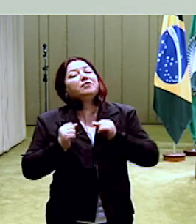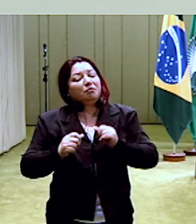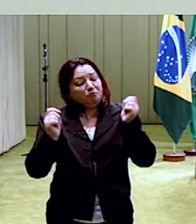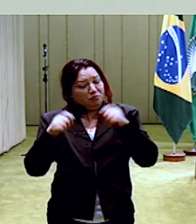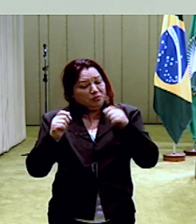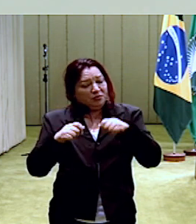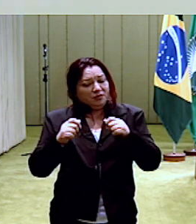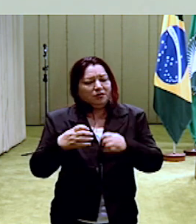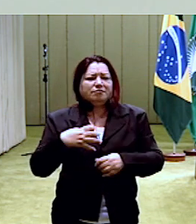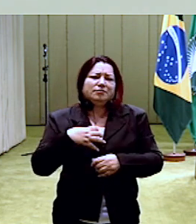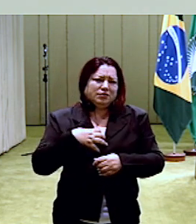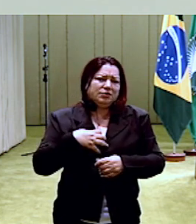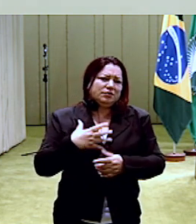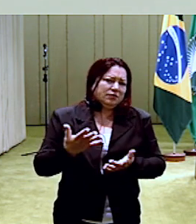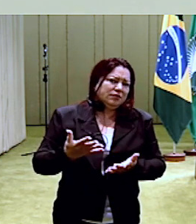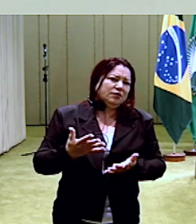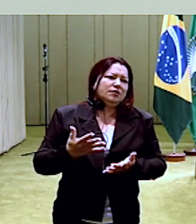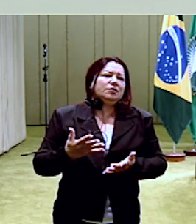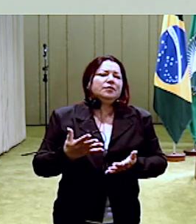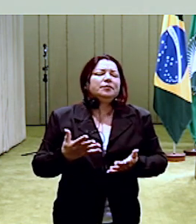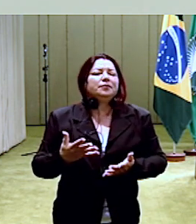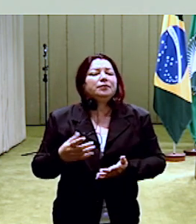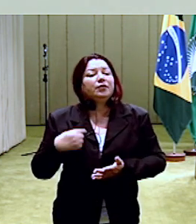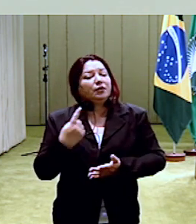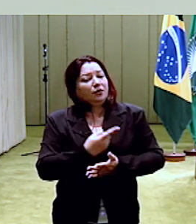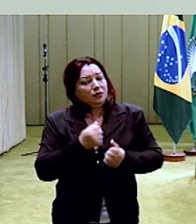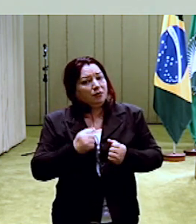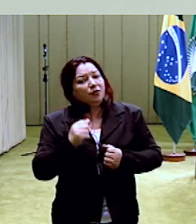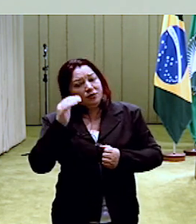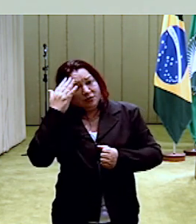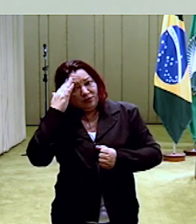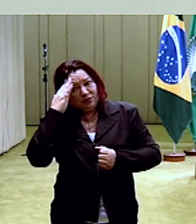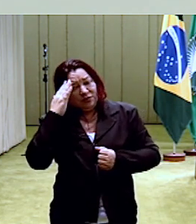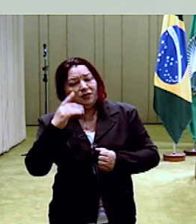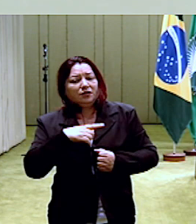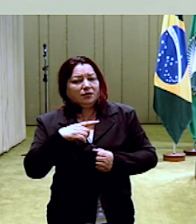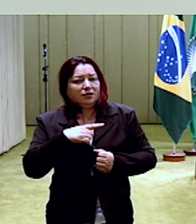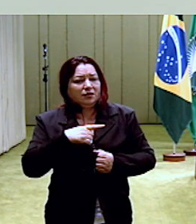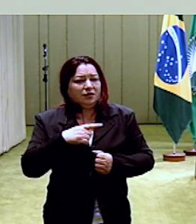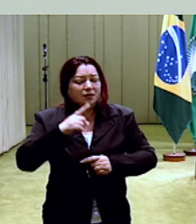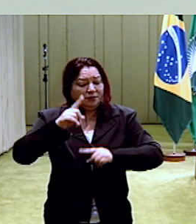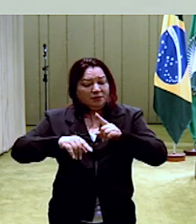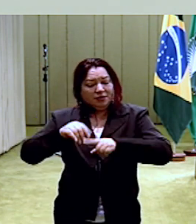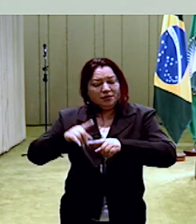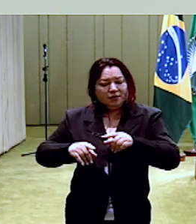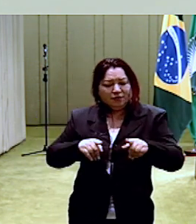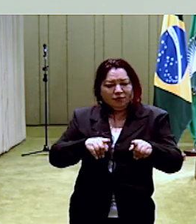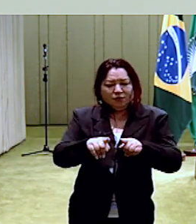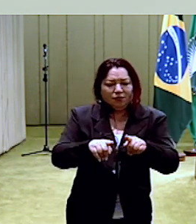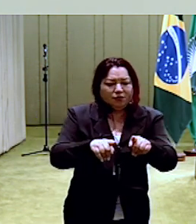potencial. E faz todo sentido que intuitivamente a gente pode entender que tem os nossos produtos, eles vão ser